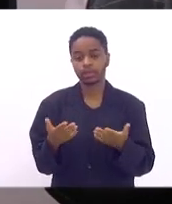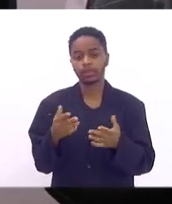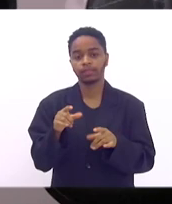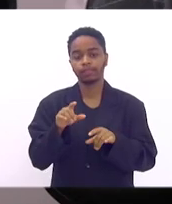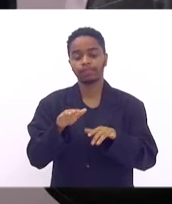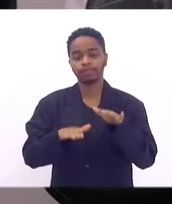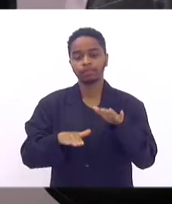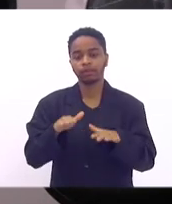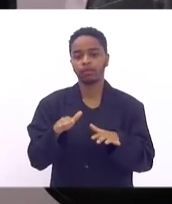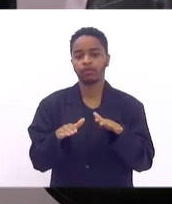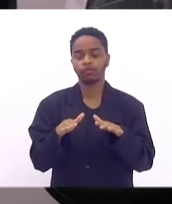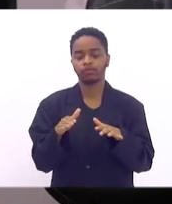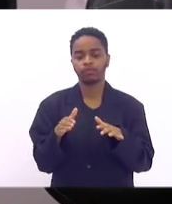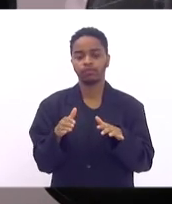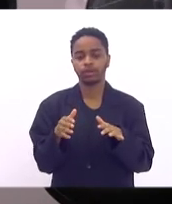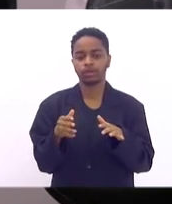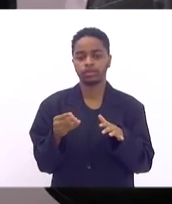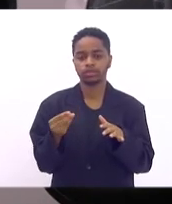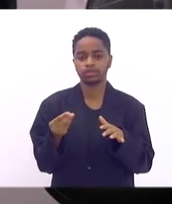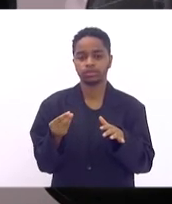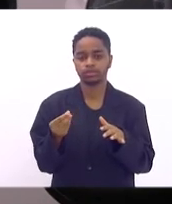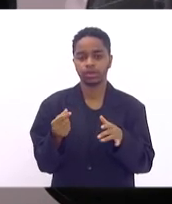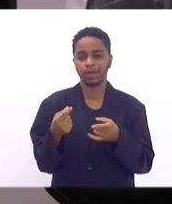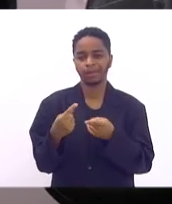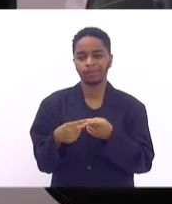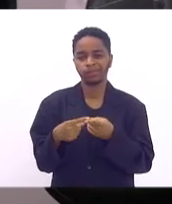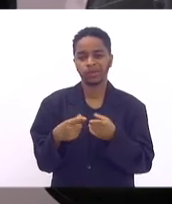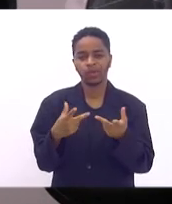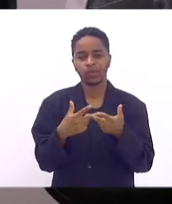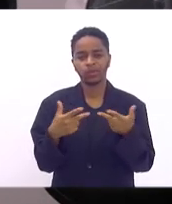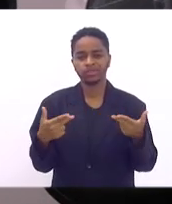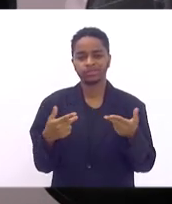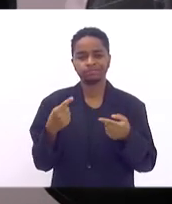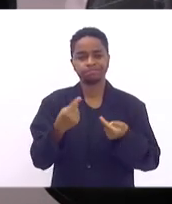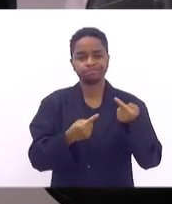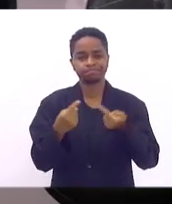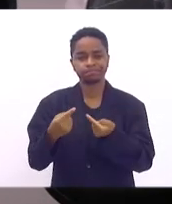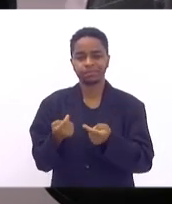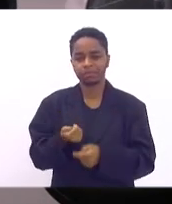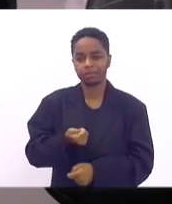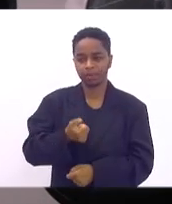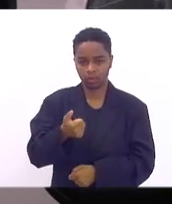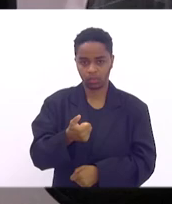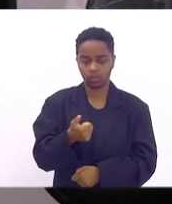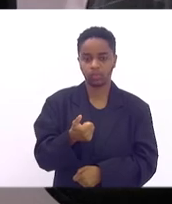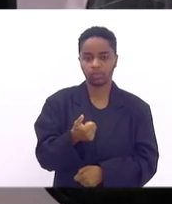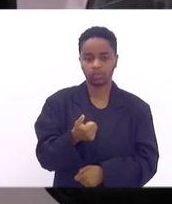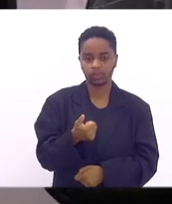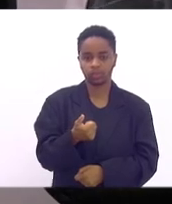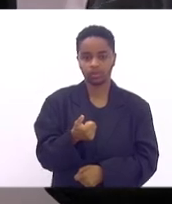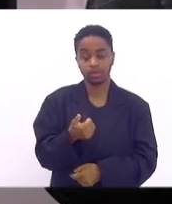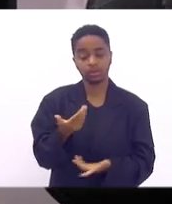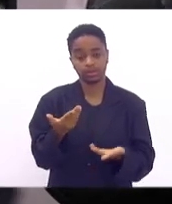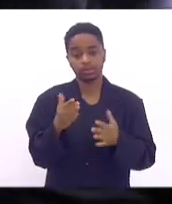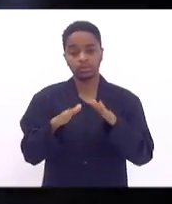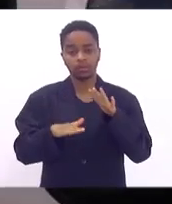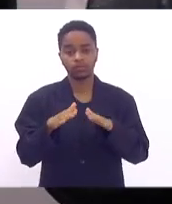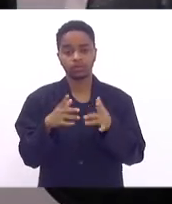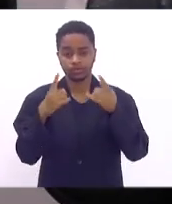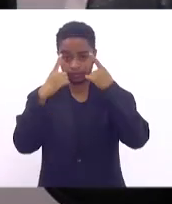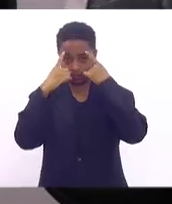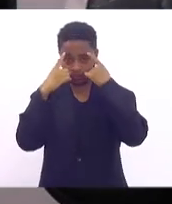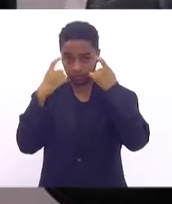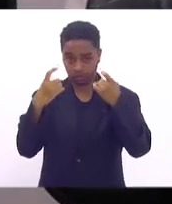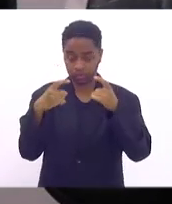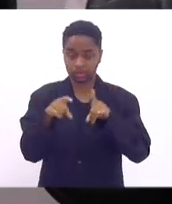Talvez, por ser algo tão pouco discutido, né, esse tipo de violência, esse tipo